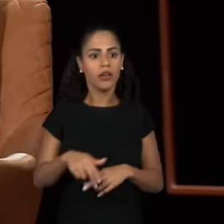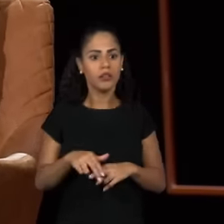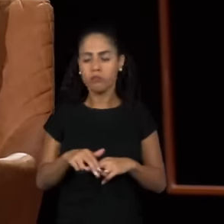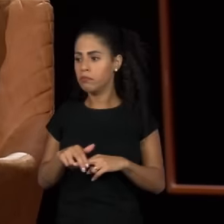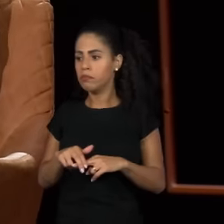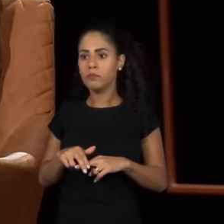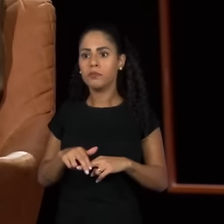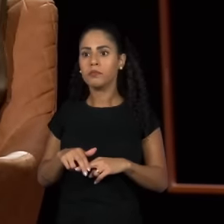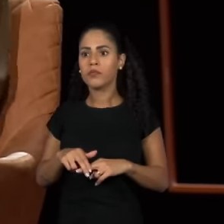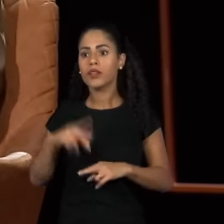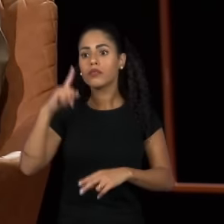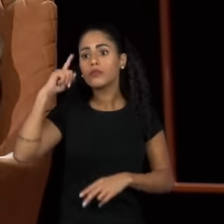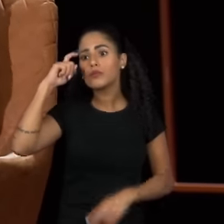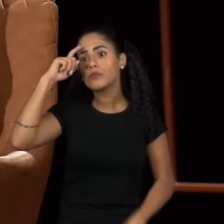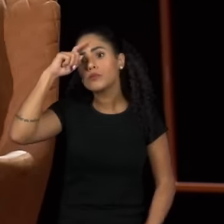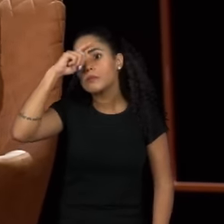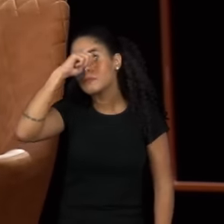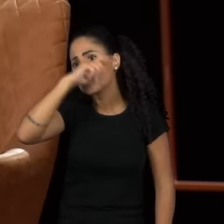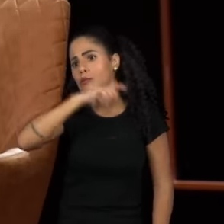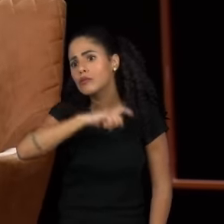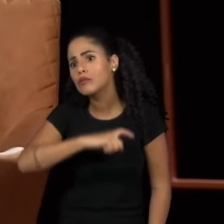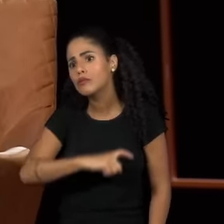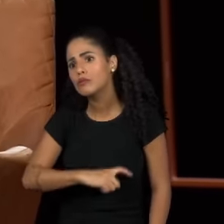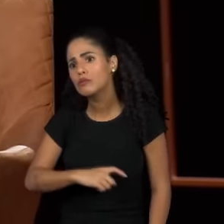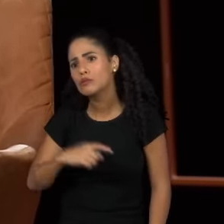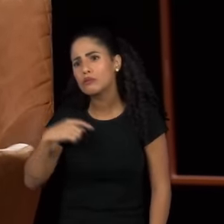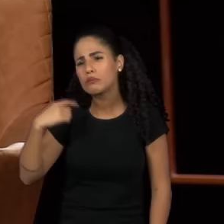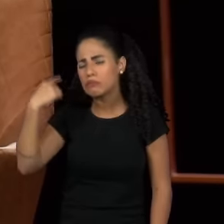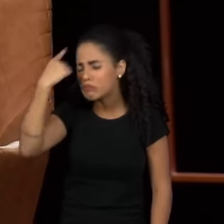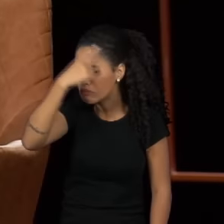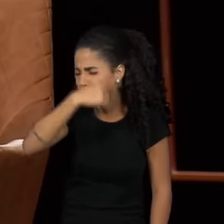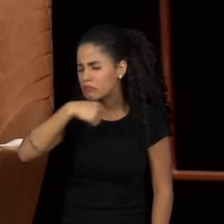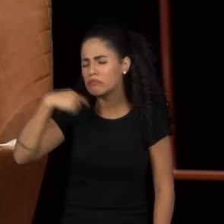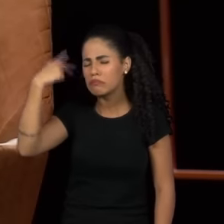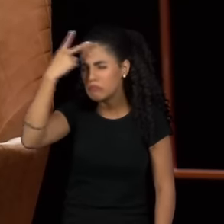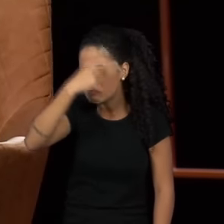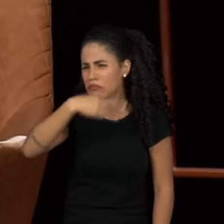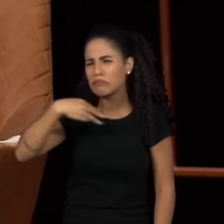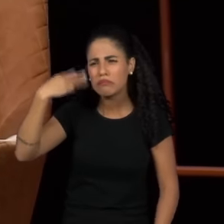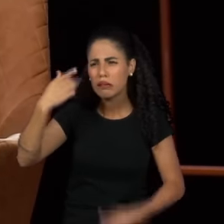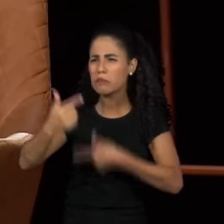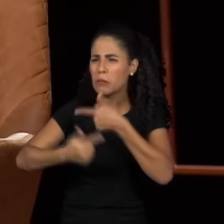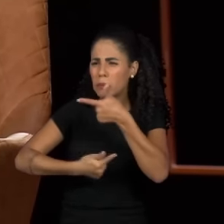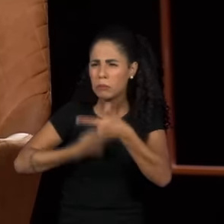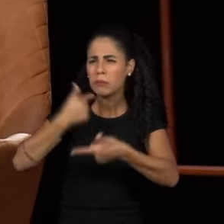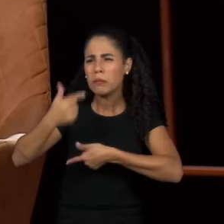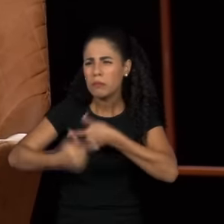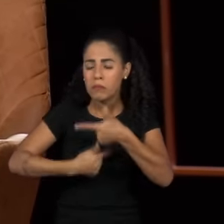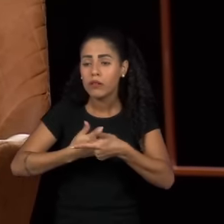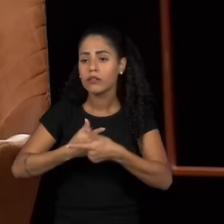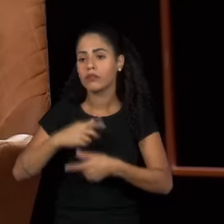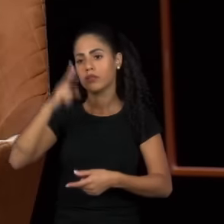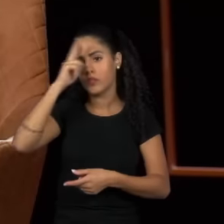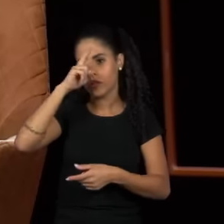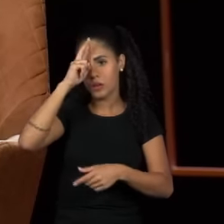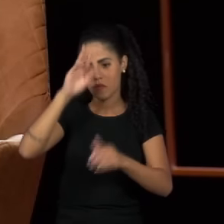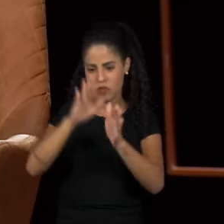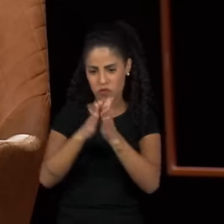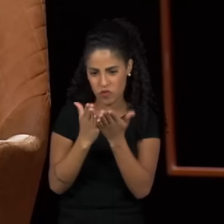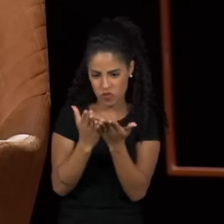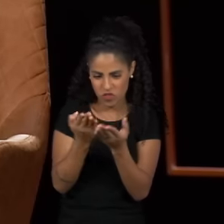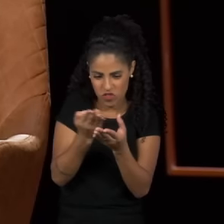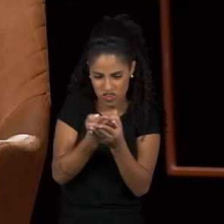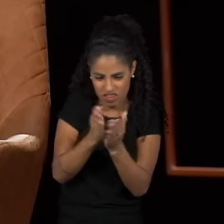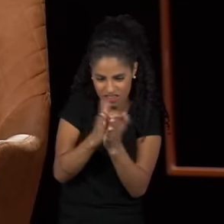era muito difícil, assim. Mas eu me lembro também que eu tinha os diários e